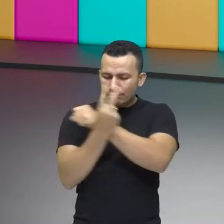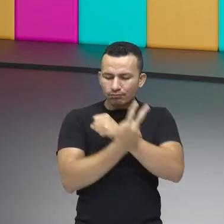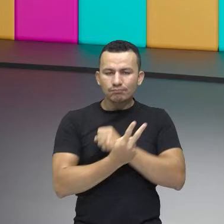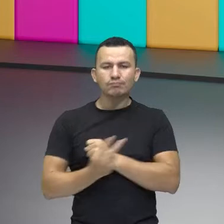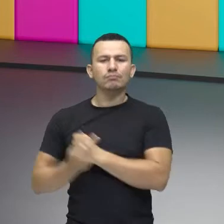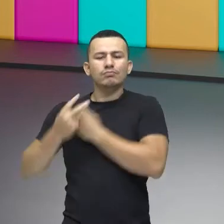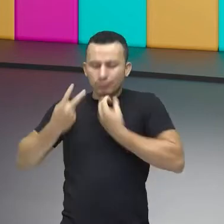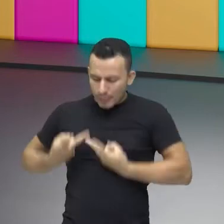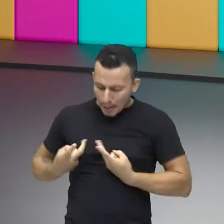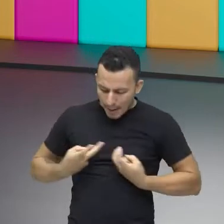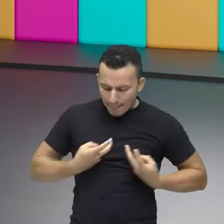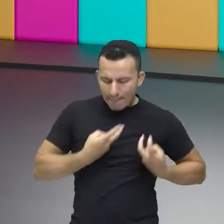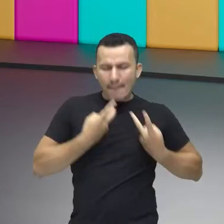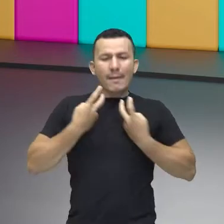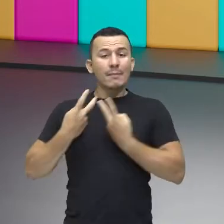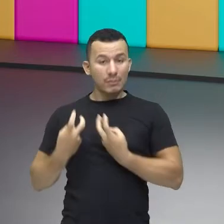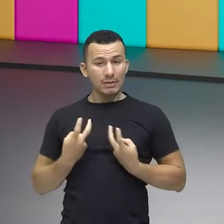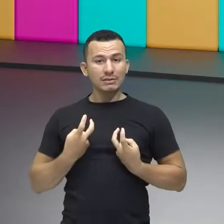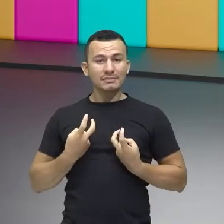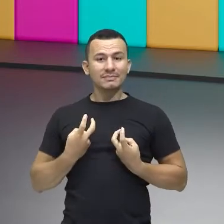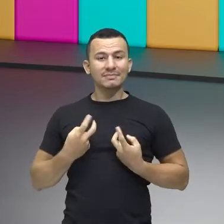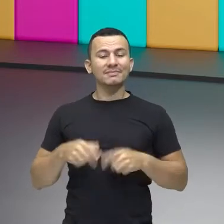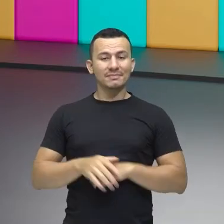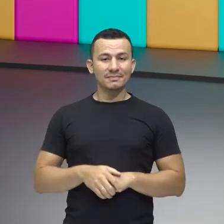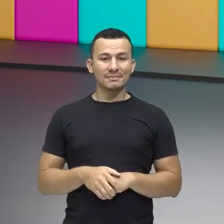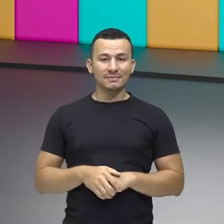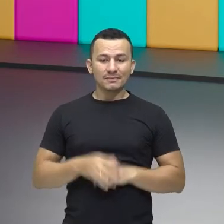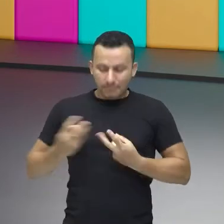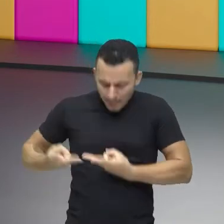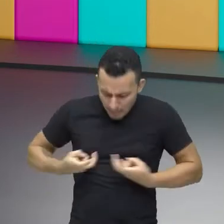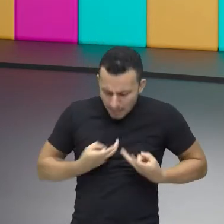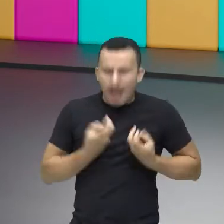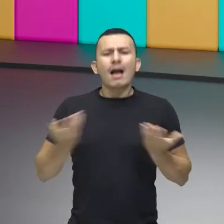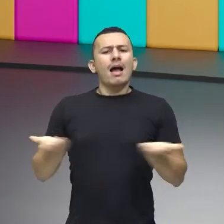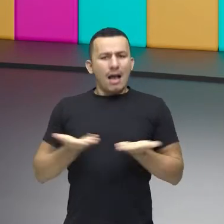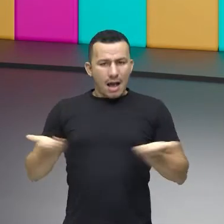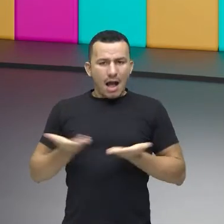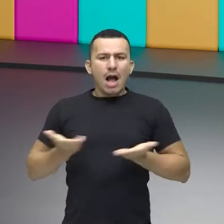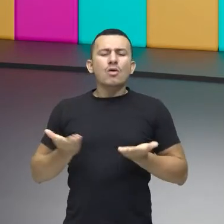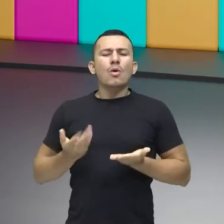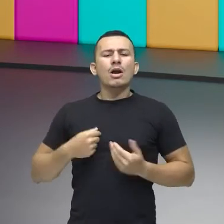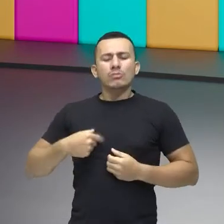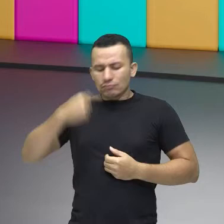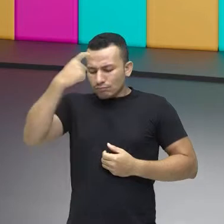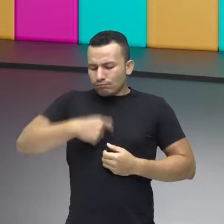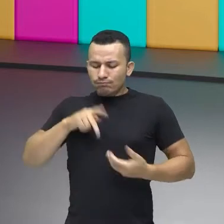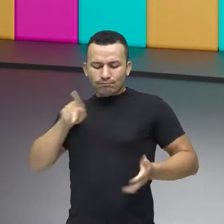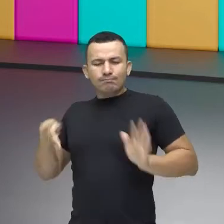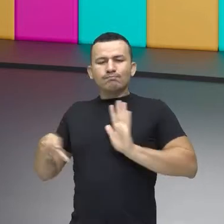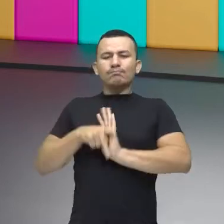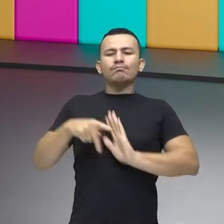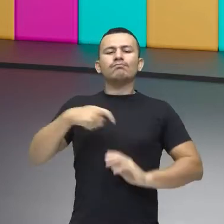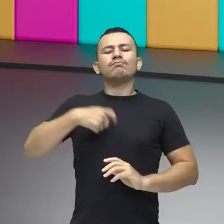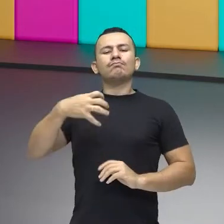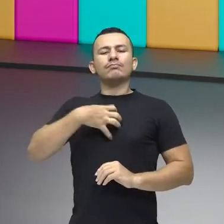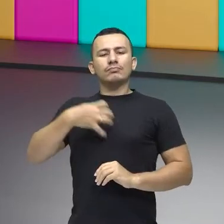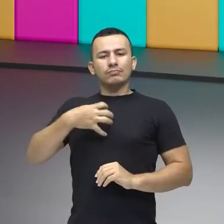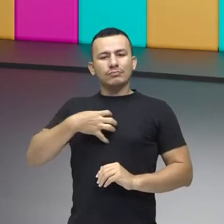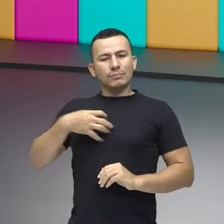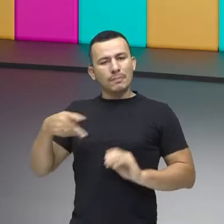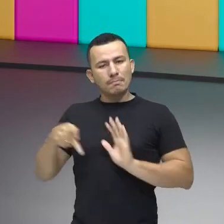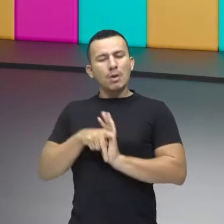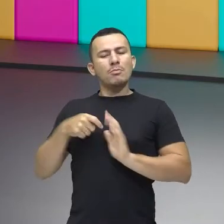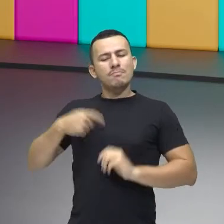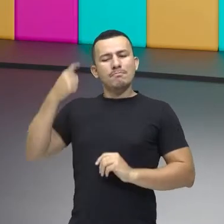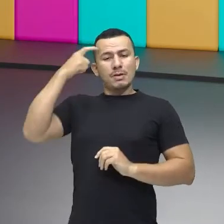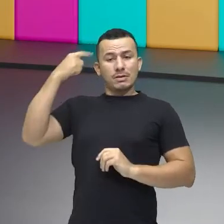se observar, né? E aí dizer para ele mesmo, agora eu só penso em mim mesmo. Será, Afonso, que é isso? Será assim, eu só